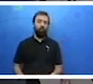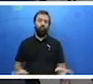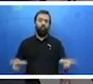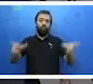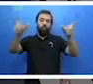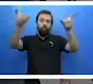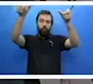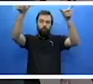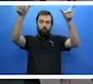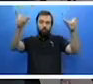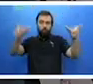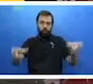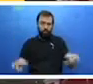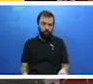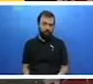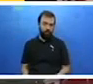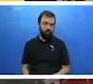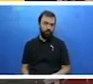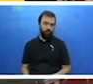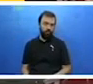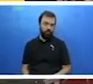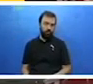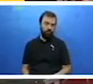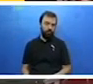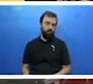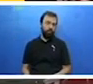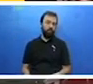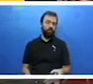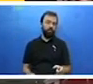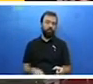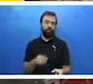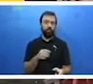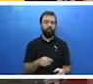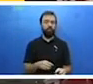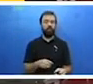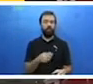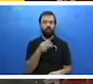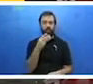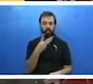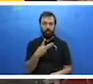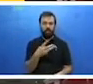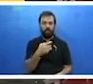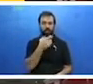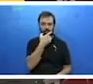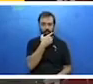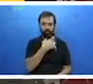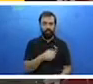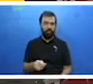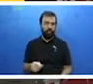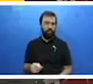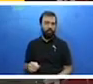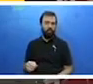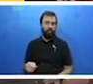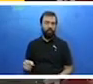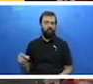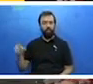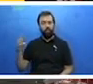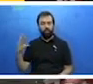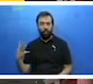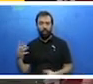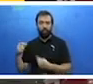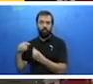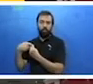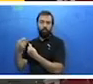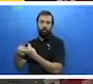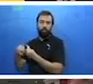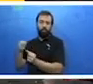em pezinho, certo? E aí nós vimos, nós temos 3 maçãs e 4 bananas. Essas